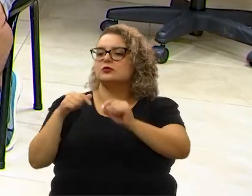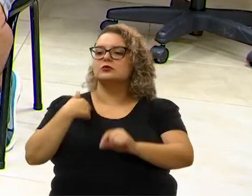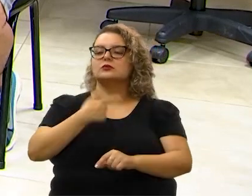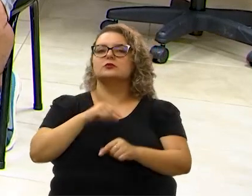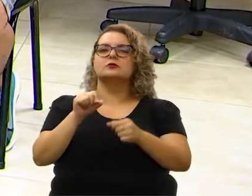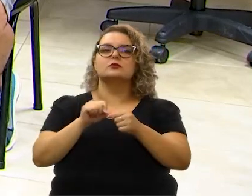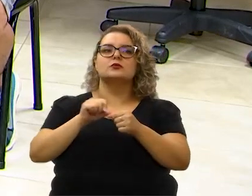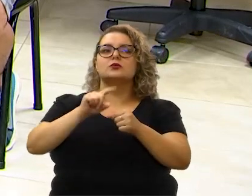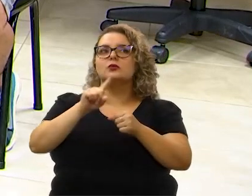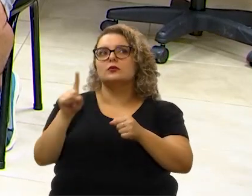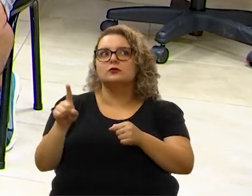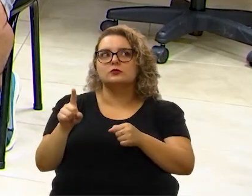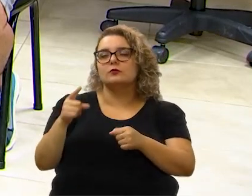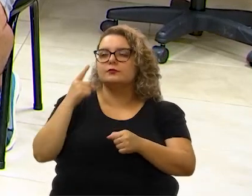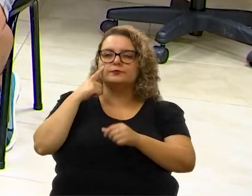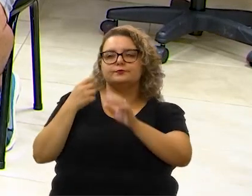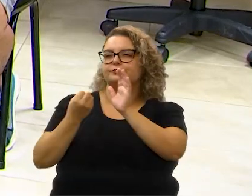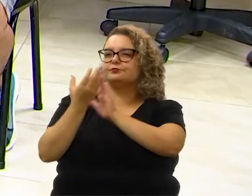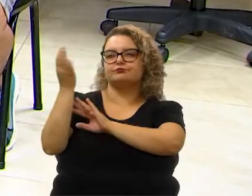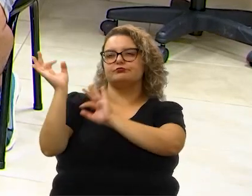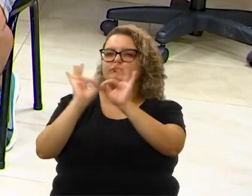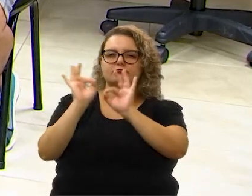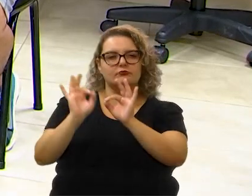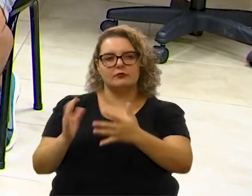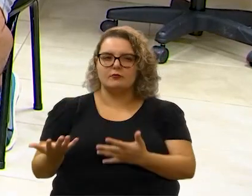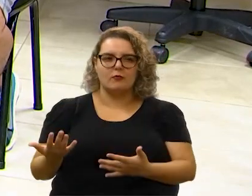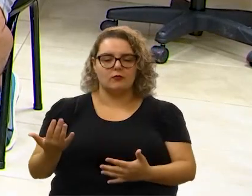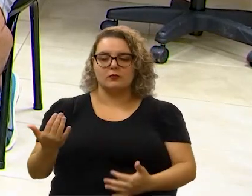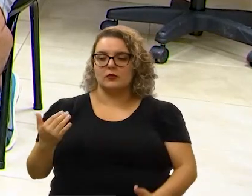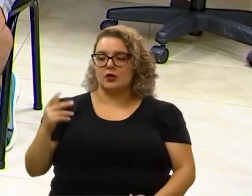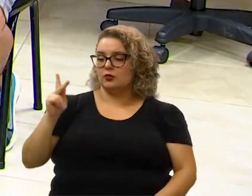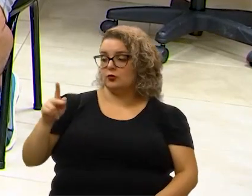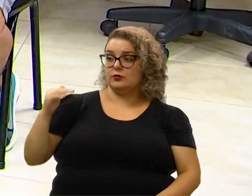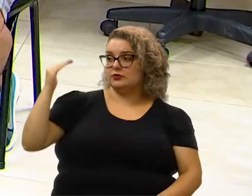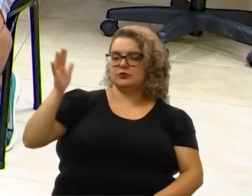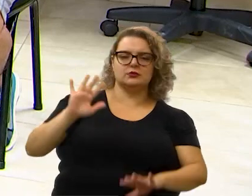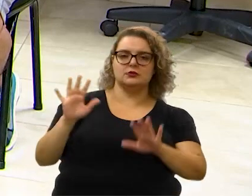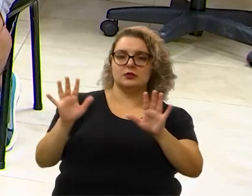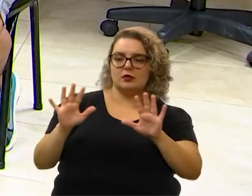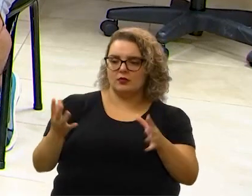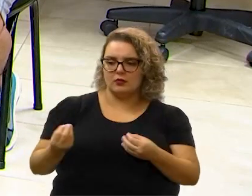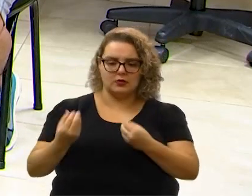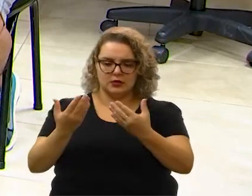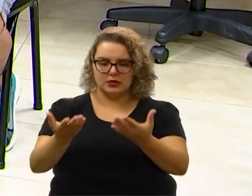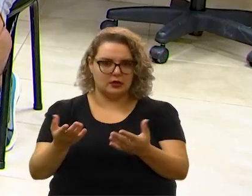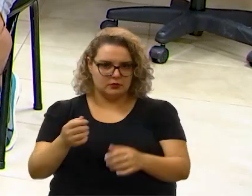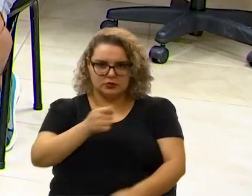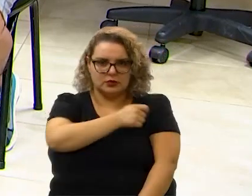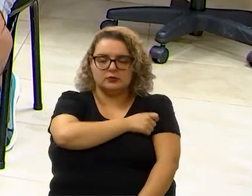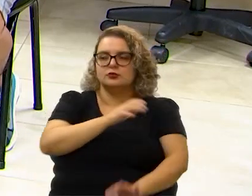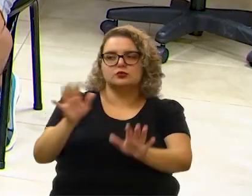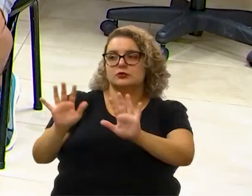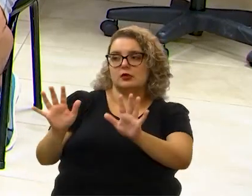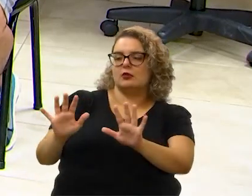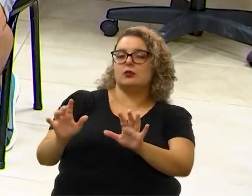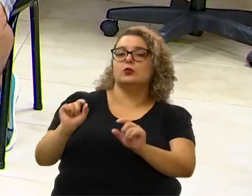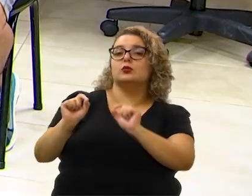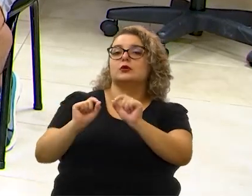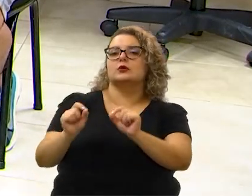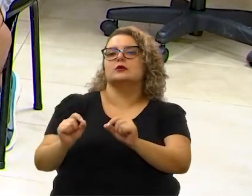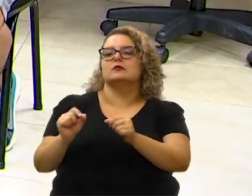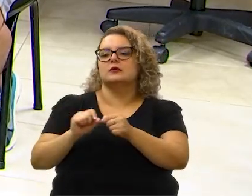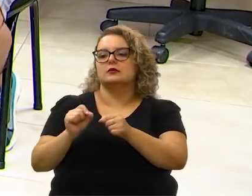não foi trazer nossas elaborações do adulto, do professor, e entregar para os alunos. O que nós fizemos